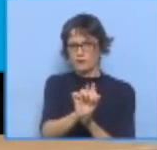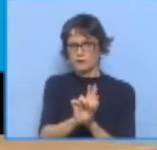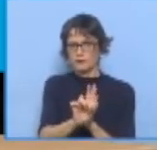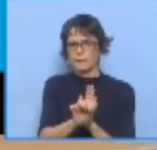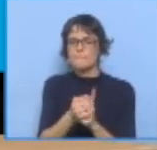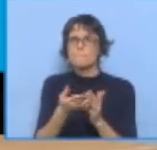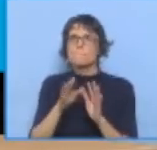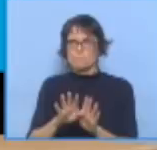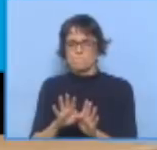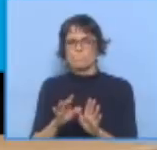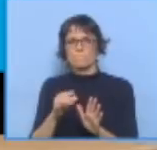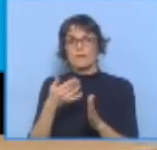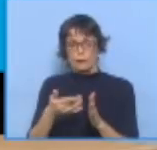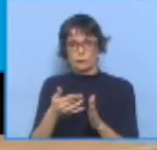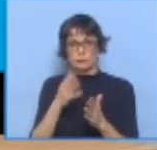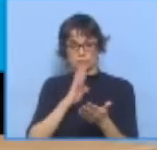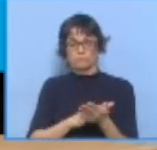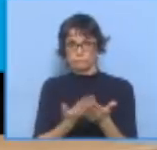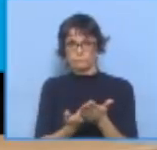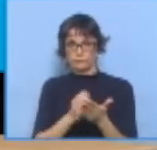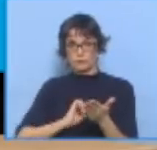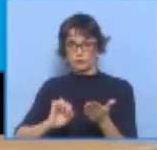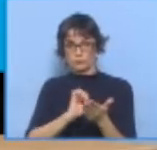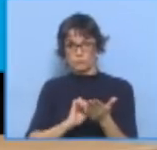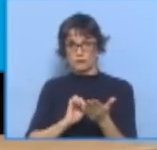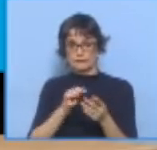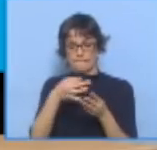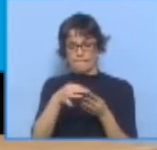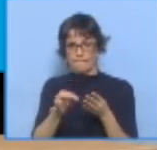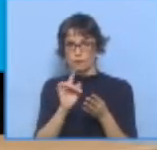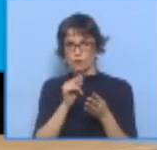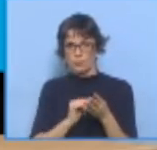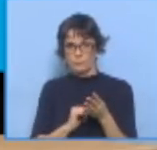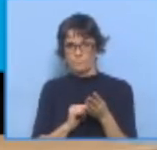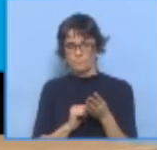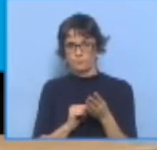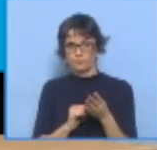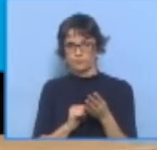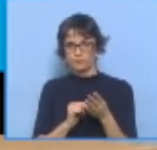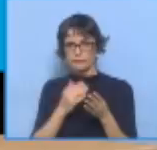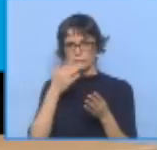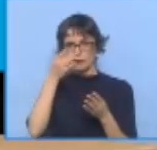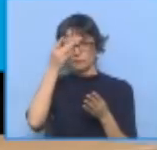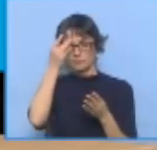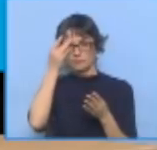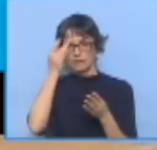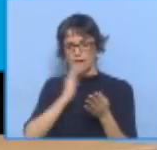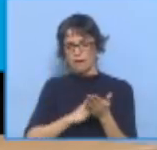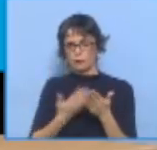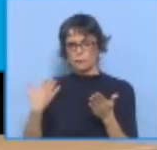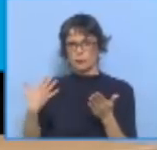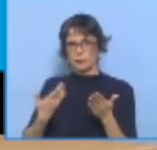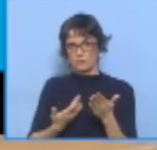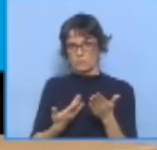tradução que nós fizemos, um dos critérios é que tivéssemos presente também as traduções feitas até agora,